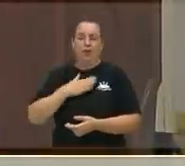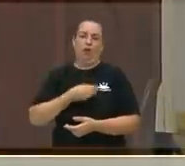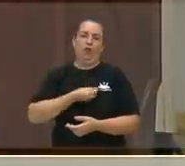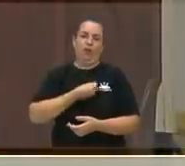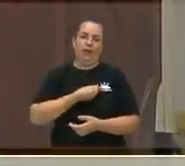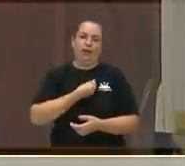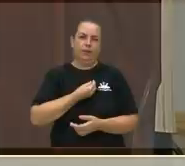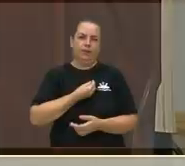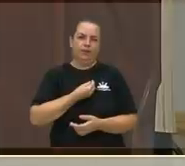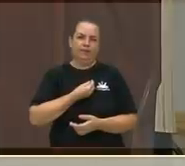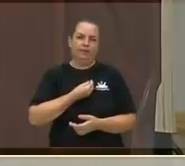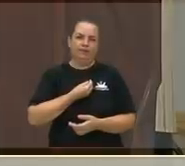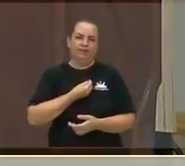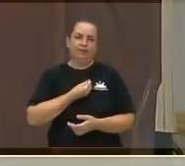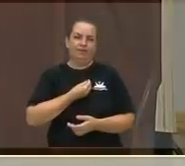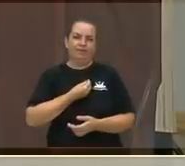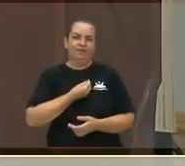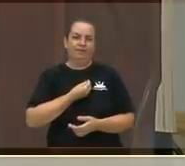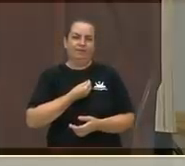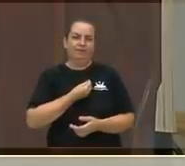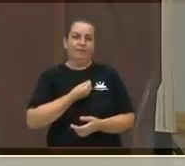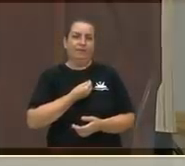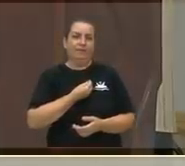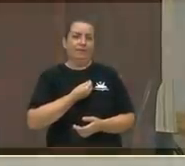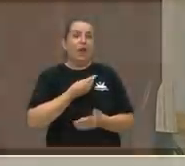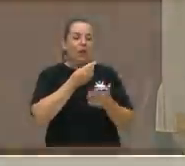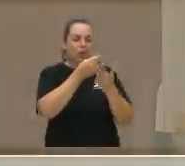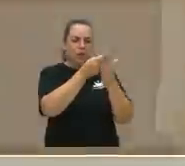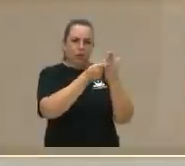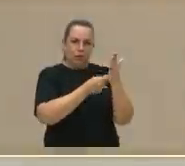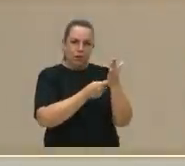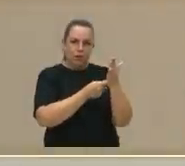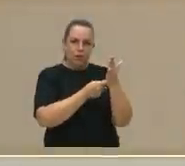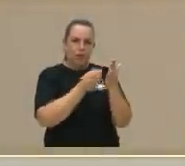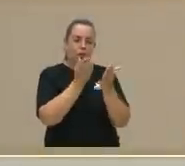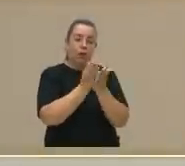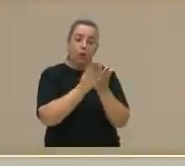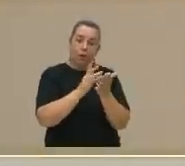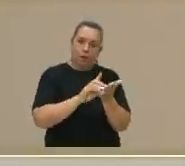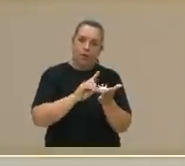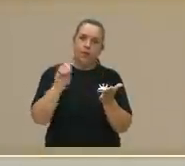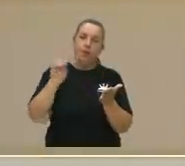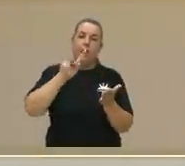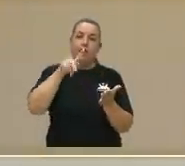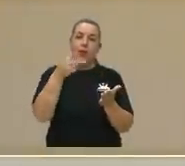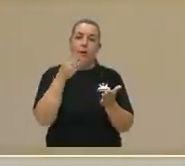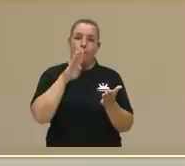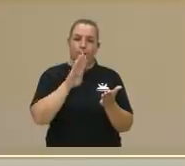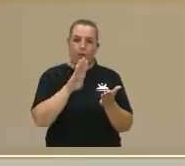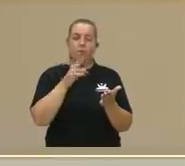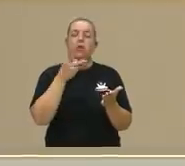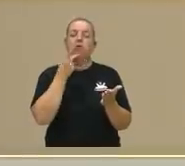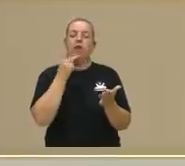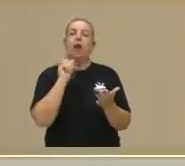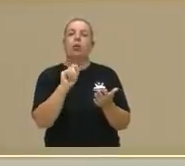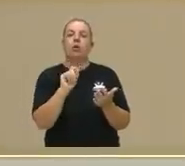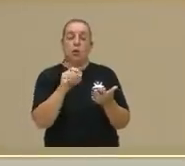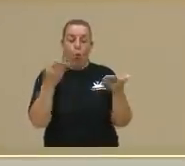não tem como diz o texto de hebreus que enquanto você pode dizer ainda hoje